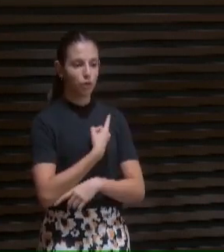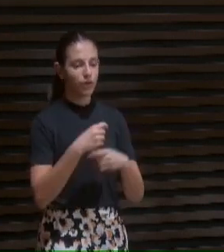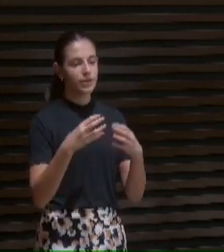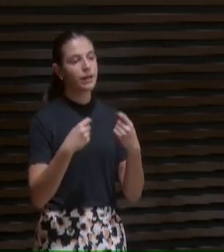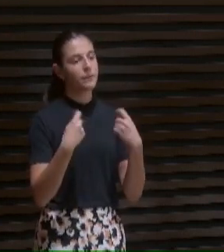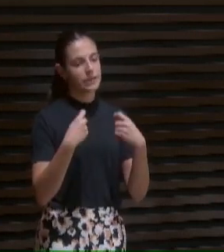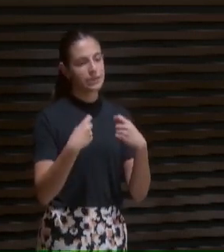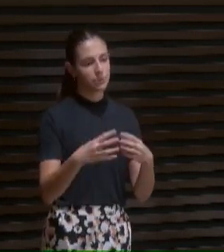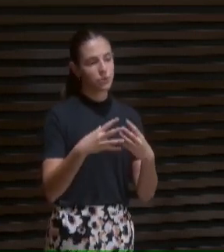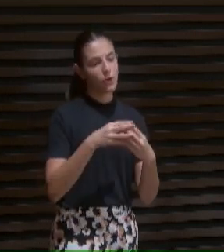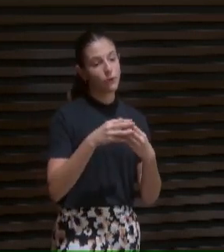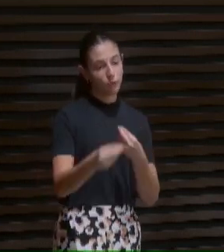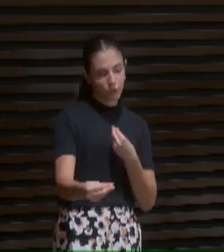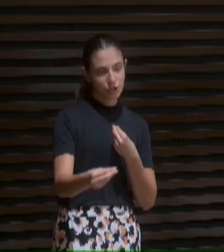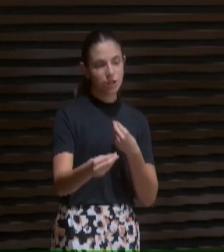a ser o que não são.